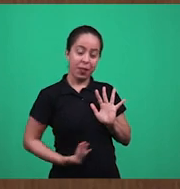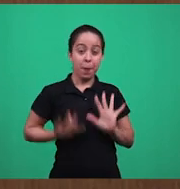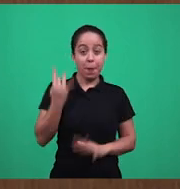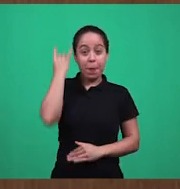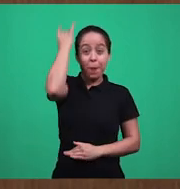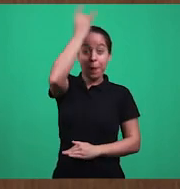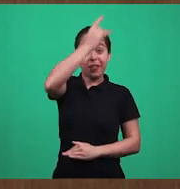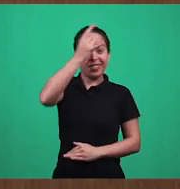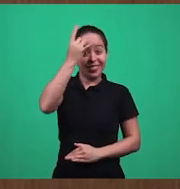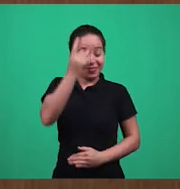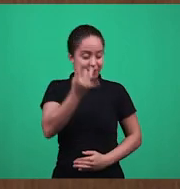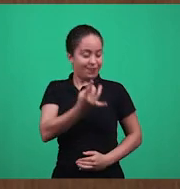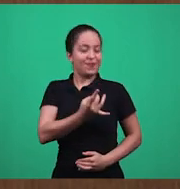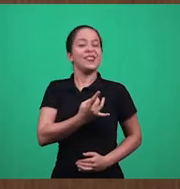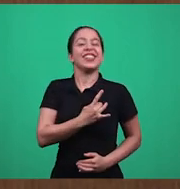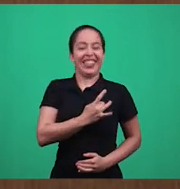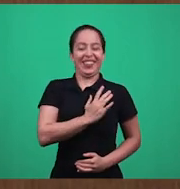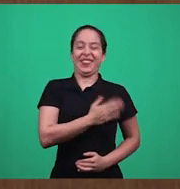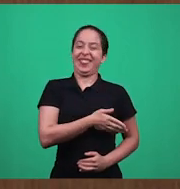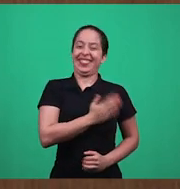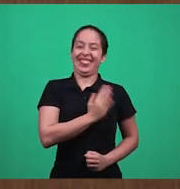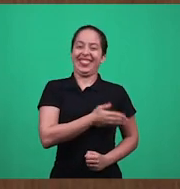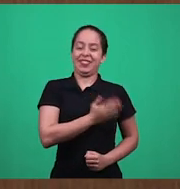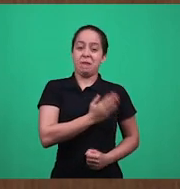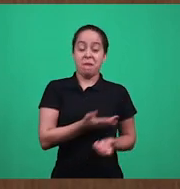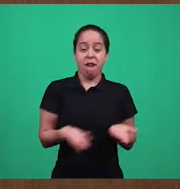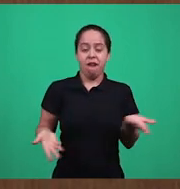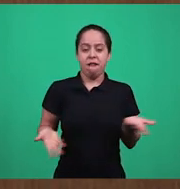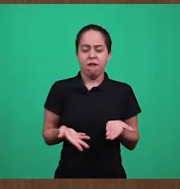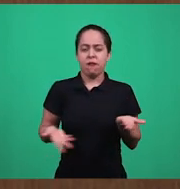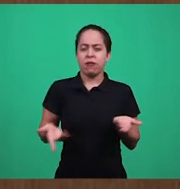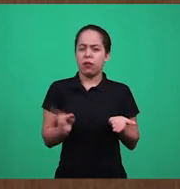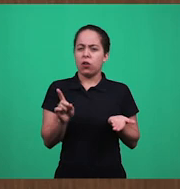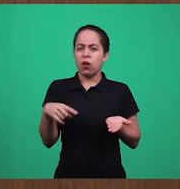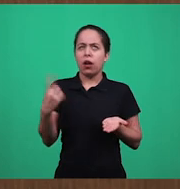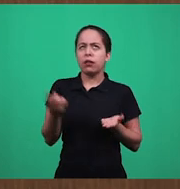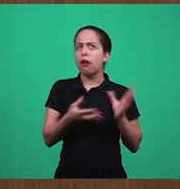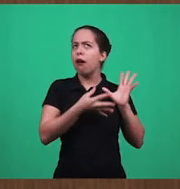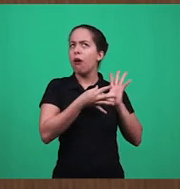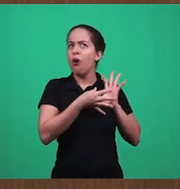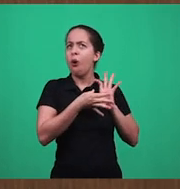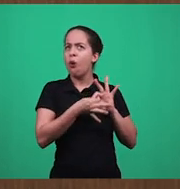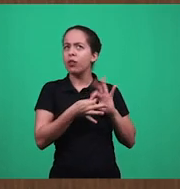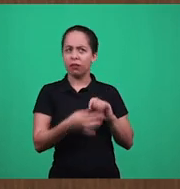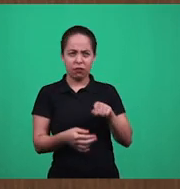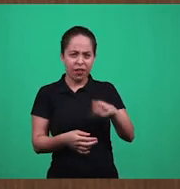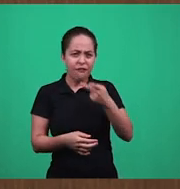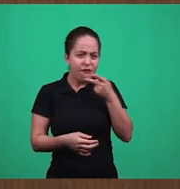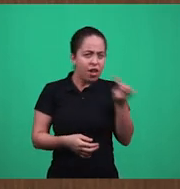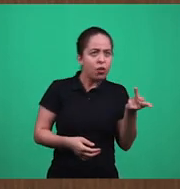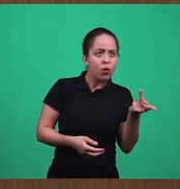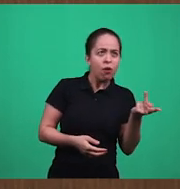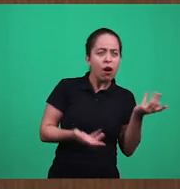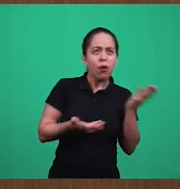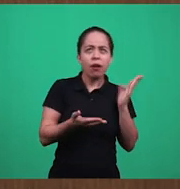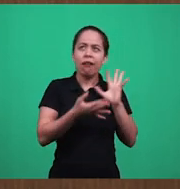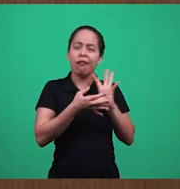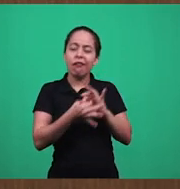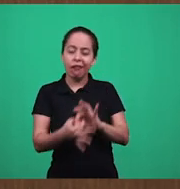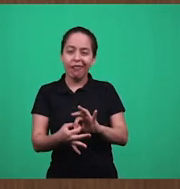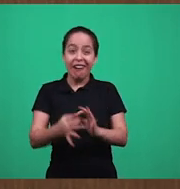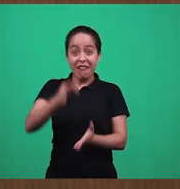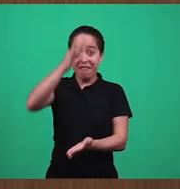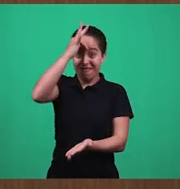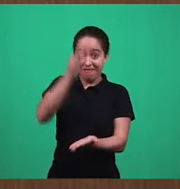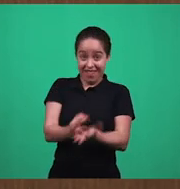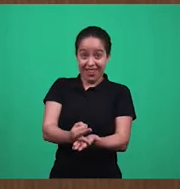Espírito. Então, fazendo uma ligação com isso que você falou aí, essa fé agora da